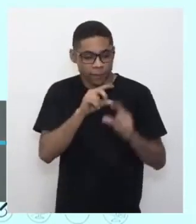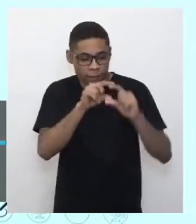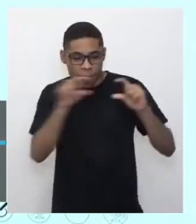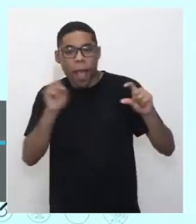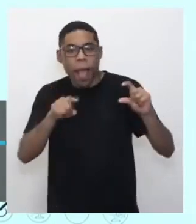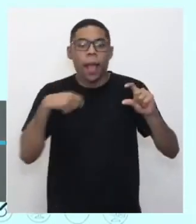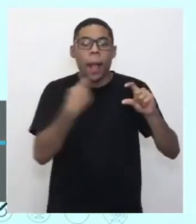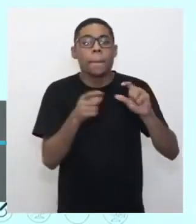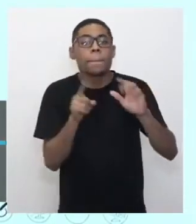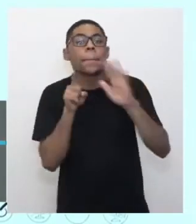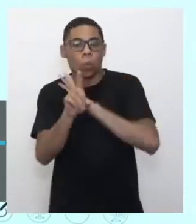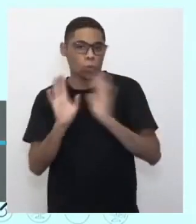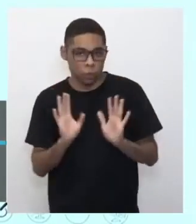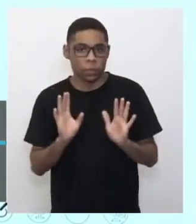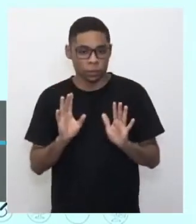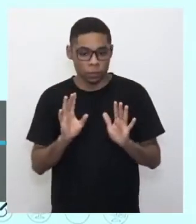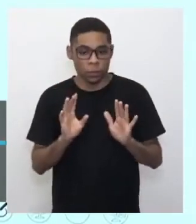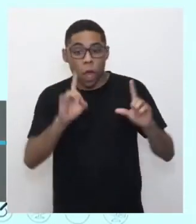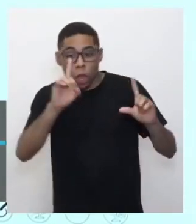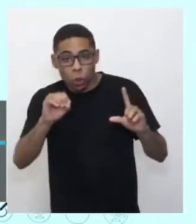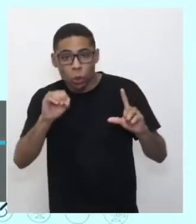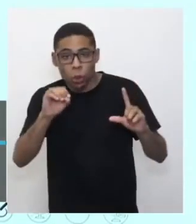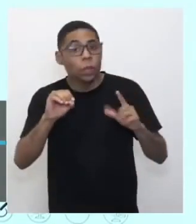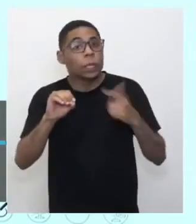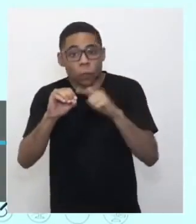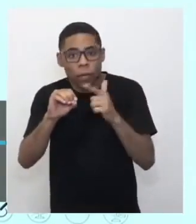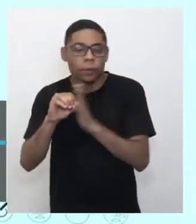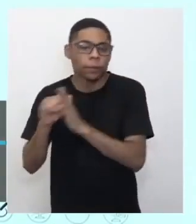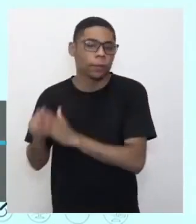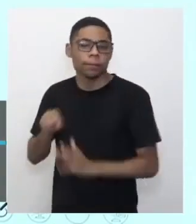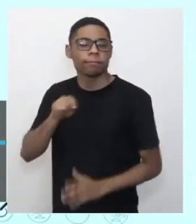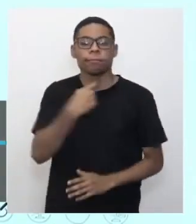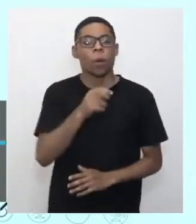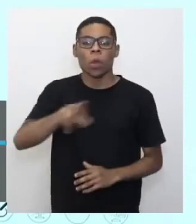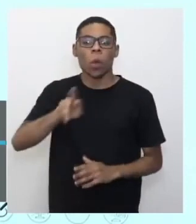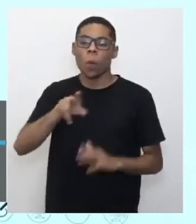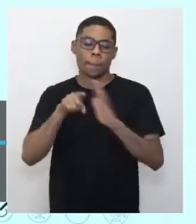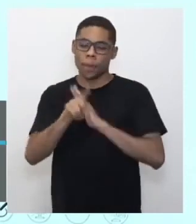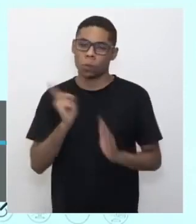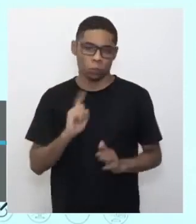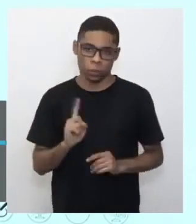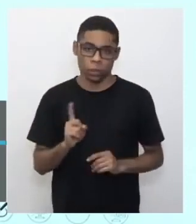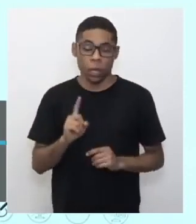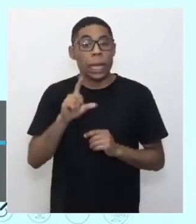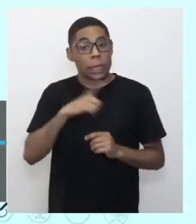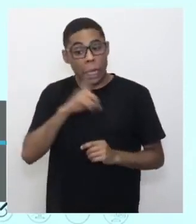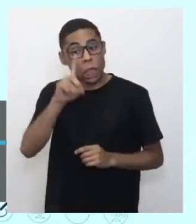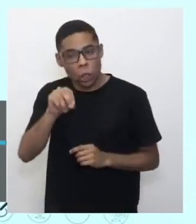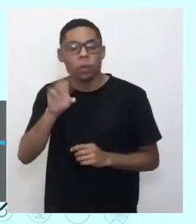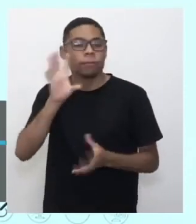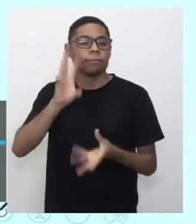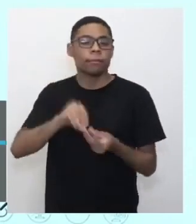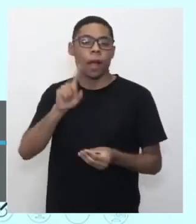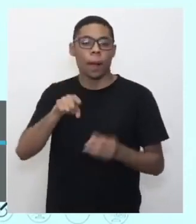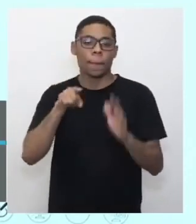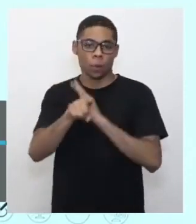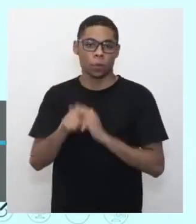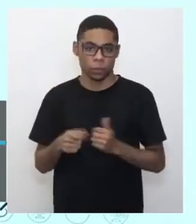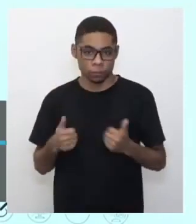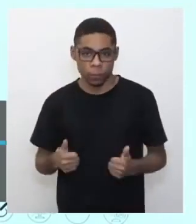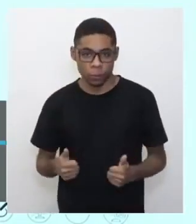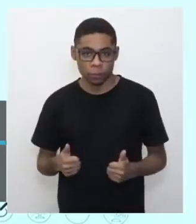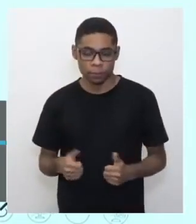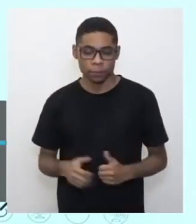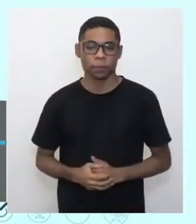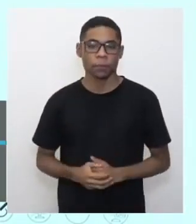Ok? Se eu não colocar esse do ali, não é pergunta, e aí eu não sei que tempo verbal se eu simplesmente coloco o ponto de interrogação lá. Tá bom?